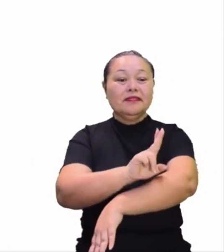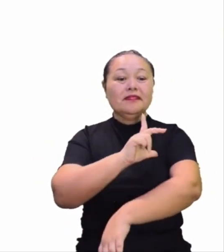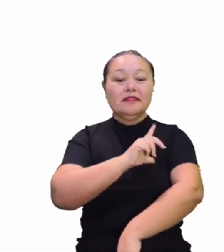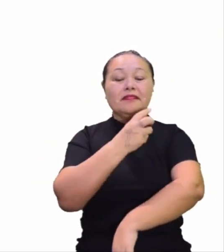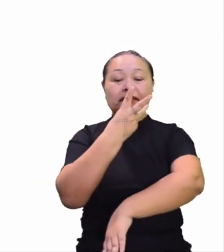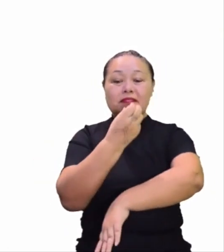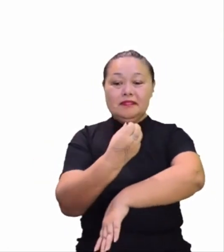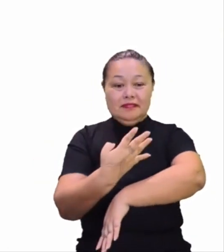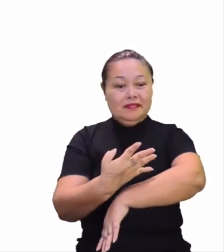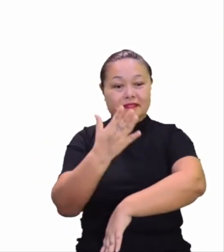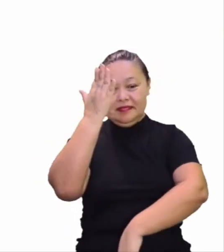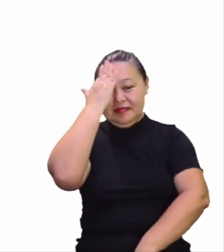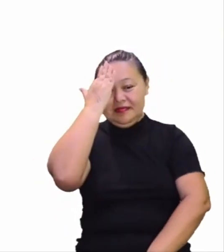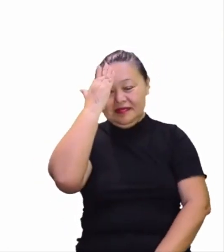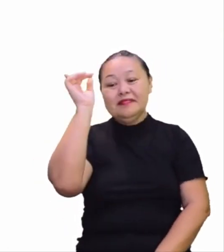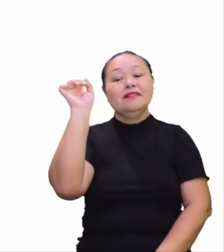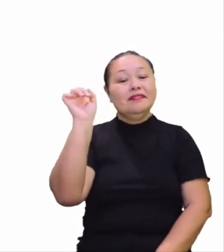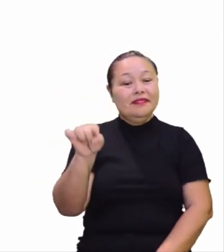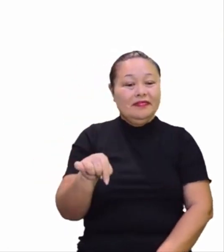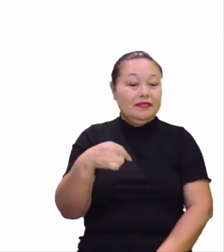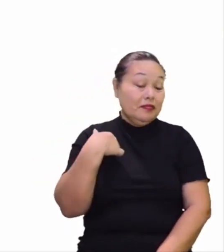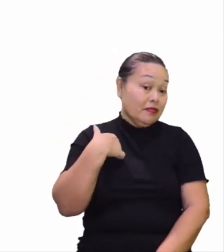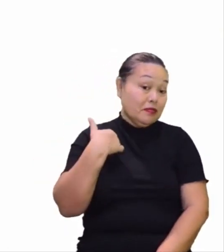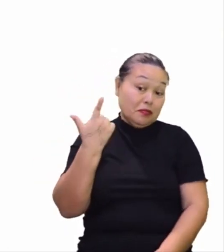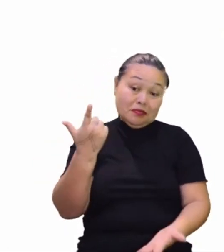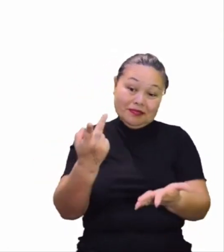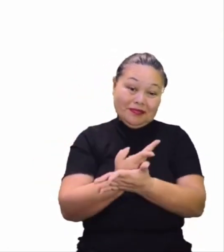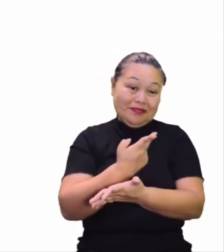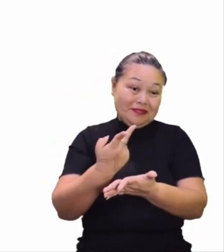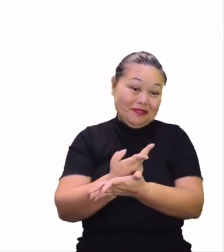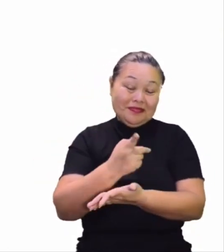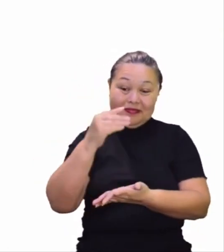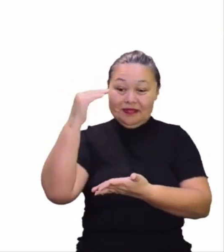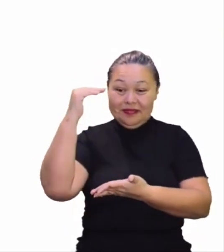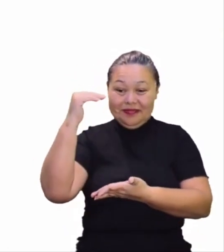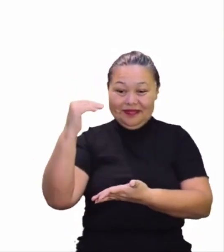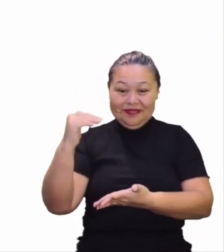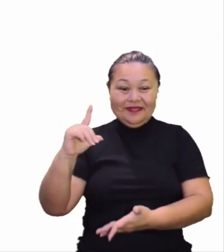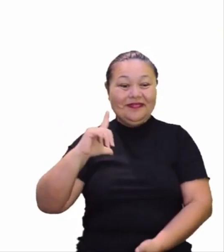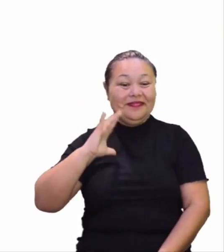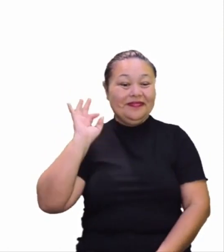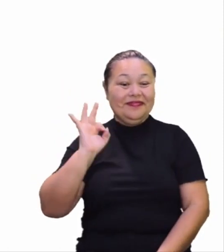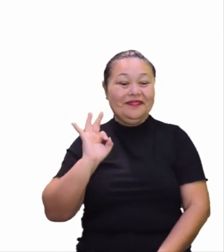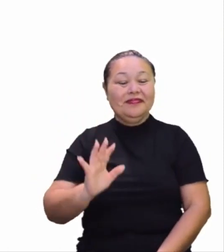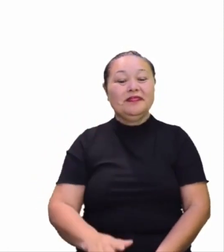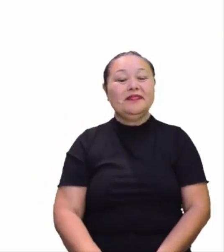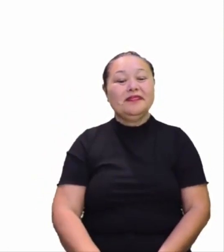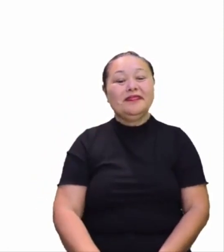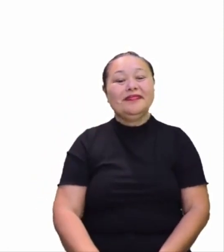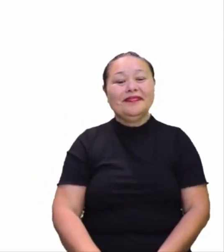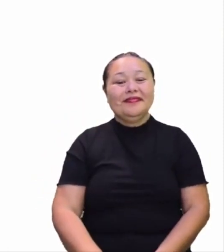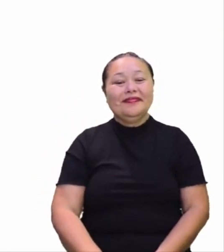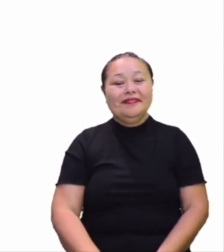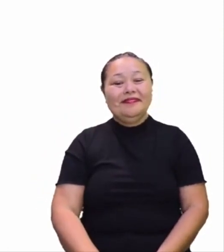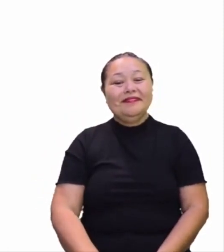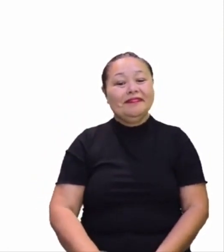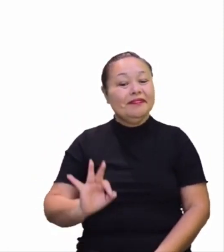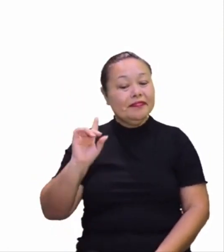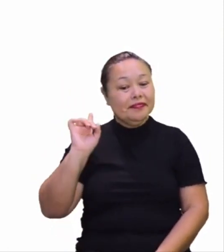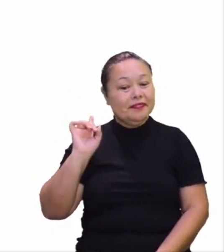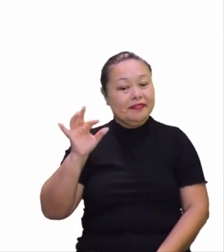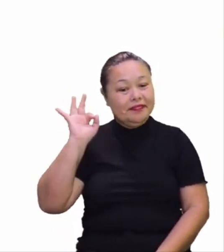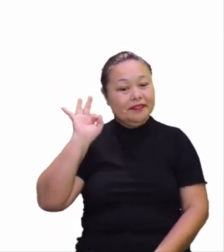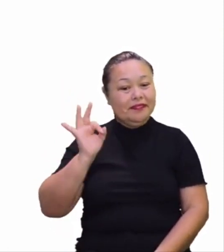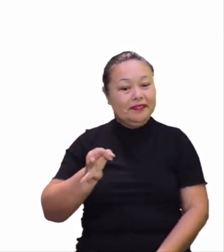É a 364, ele sabe que é. Não tem nem como errar, porque ela está em todas. Isso aqui tá certo, né? É isso,